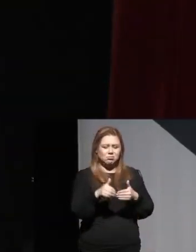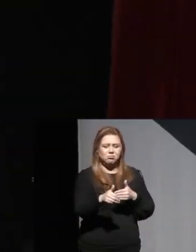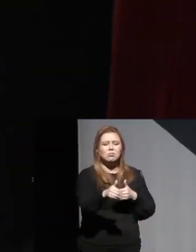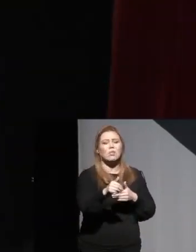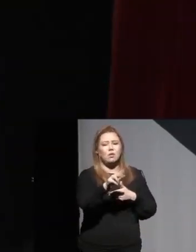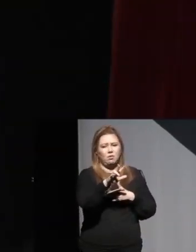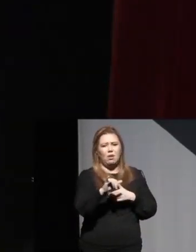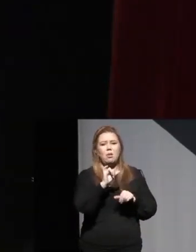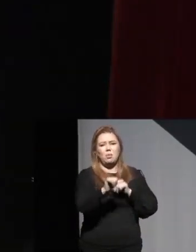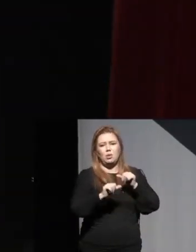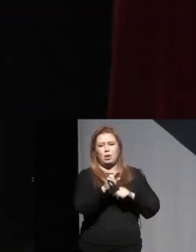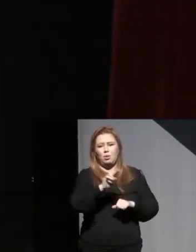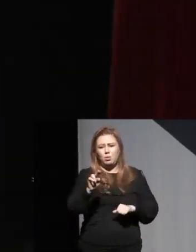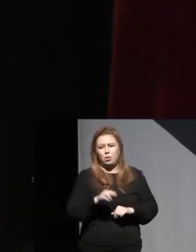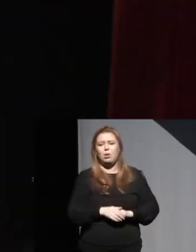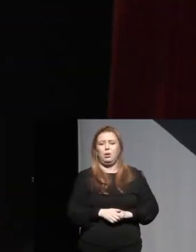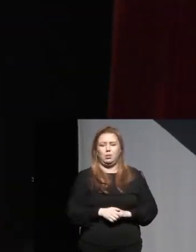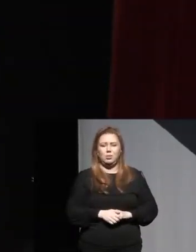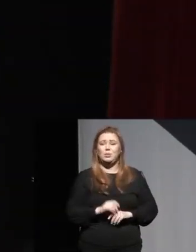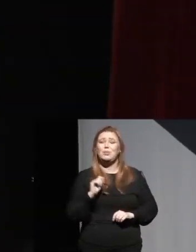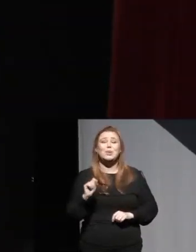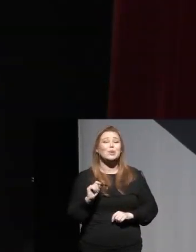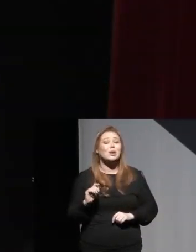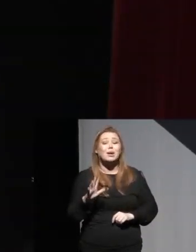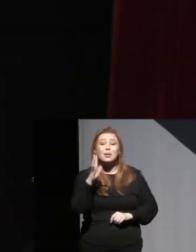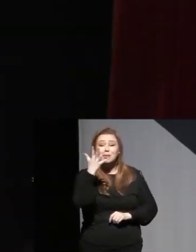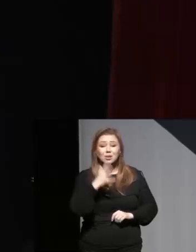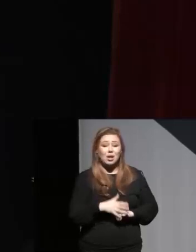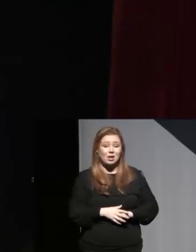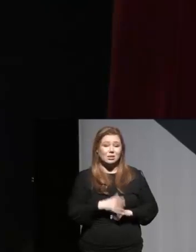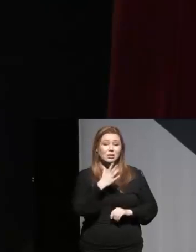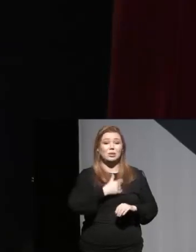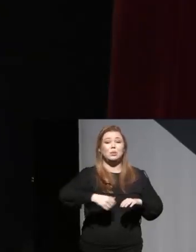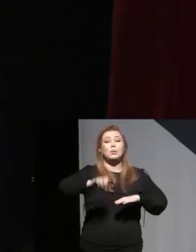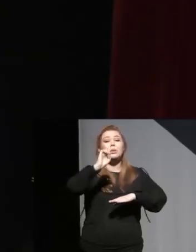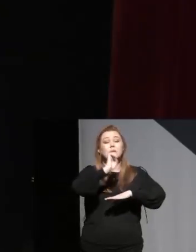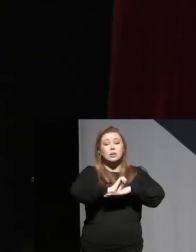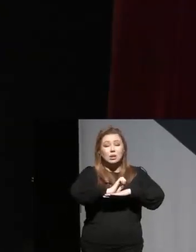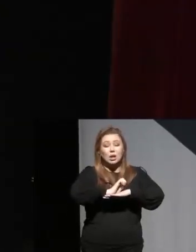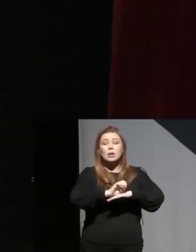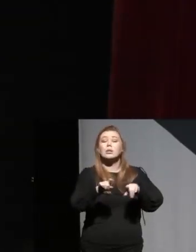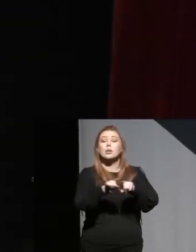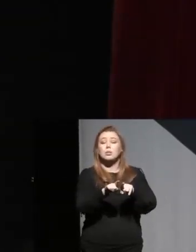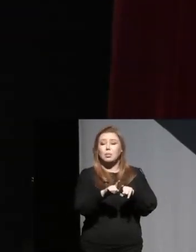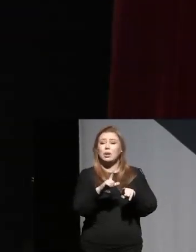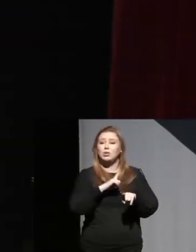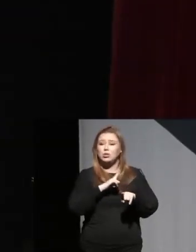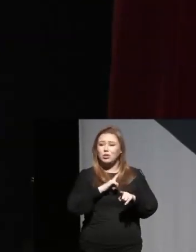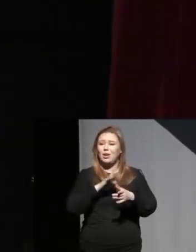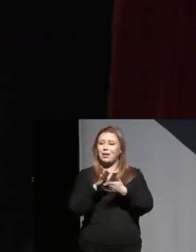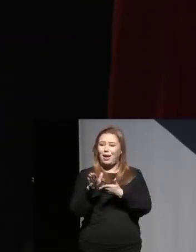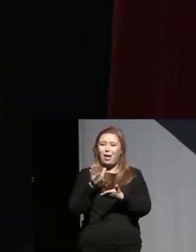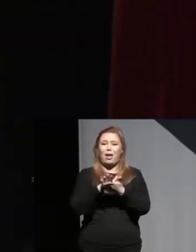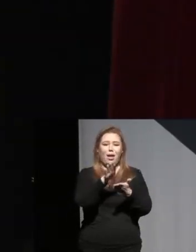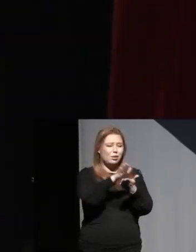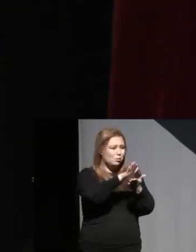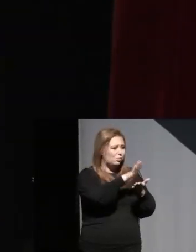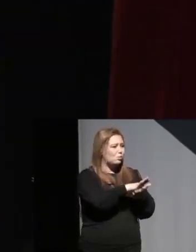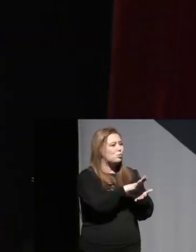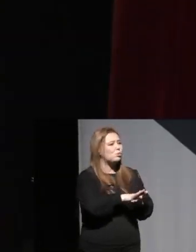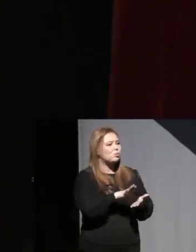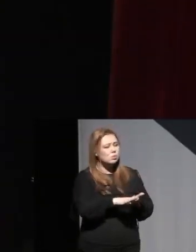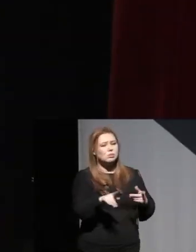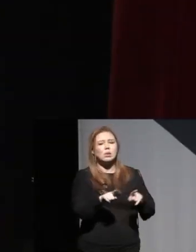tempinho. O fato é que os estados também tinham grandes gastos,